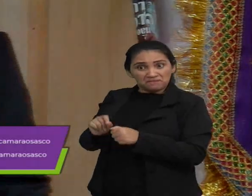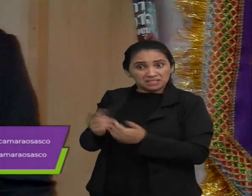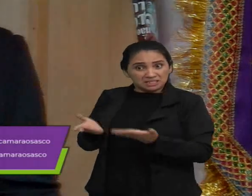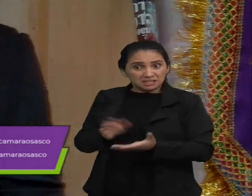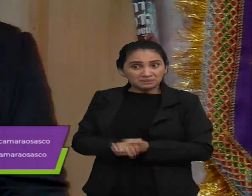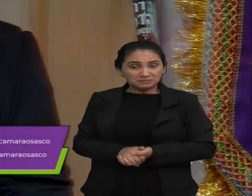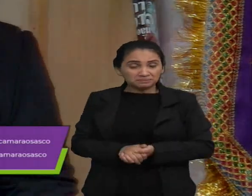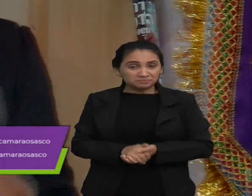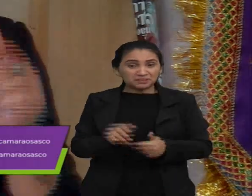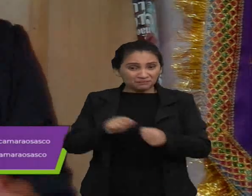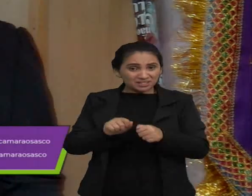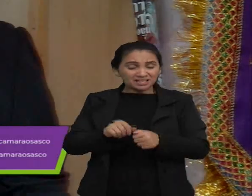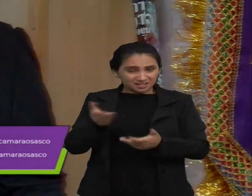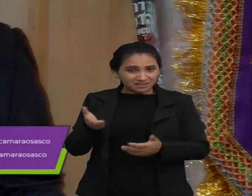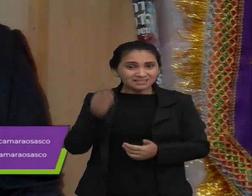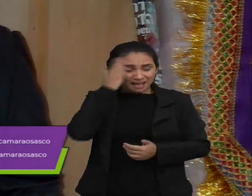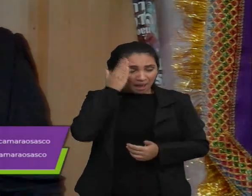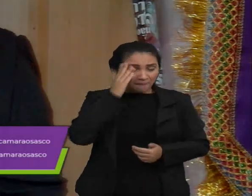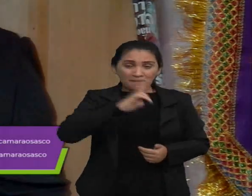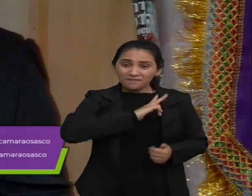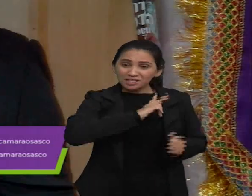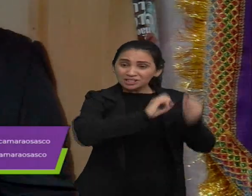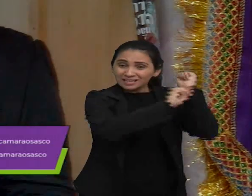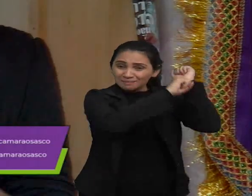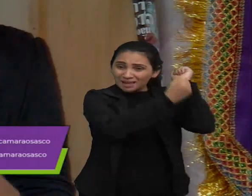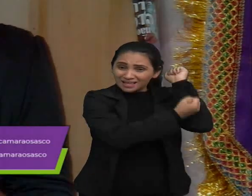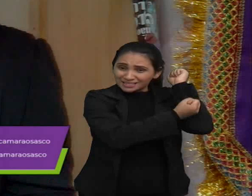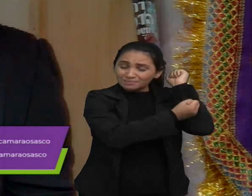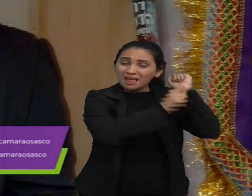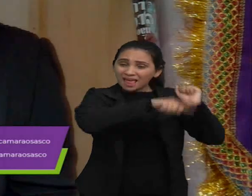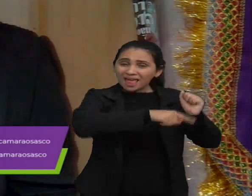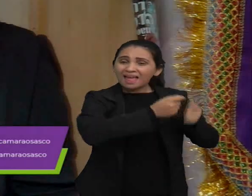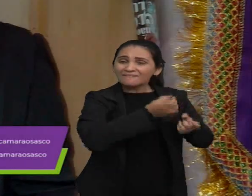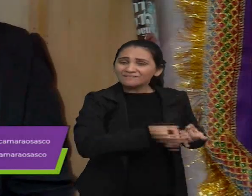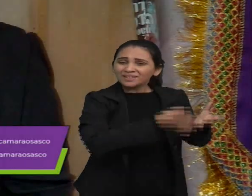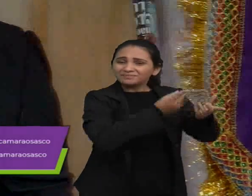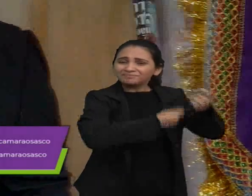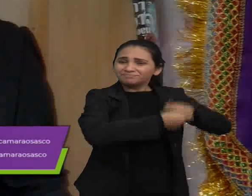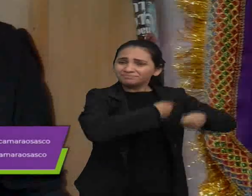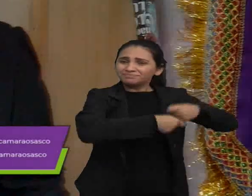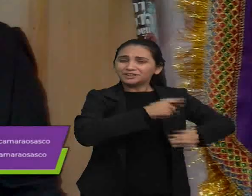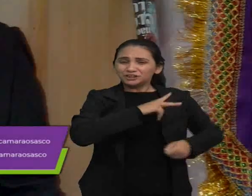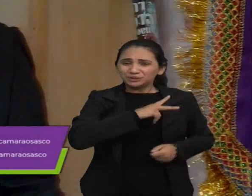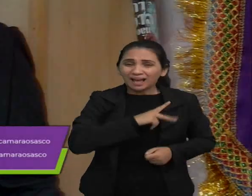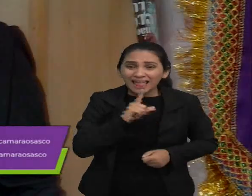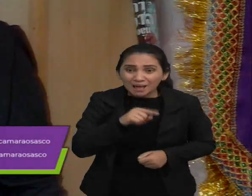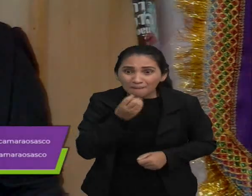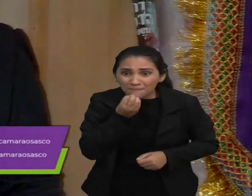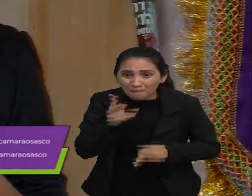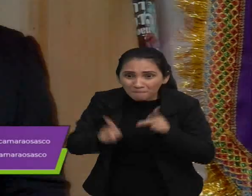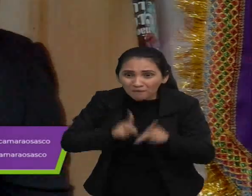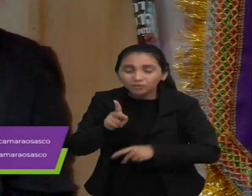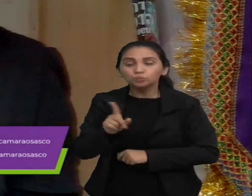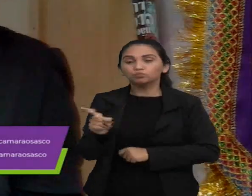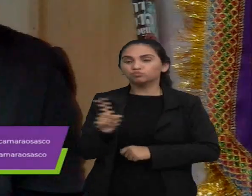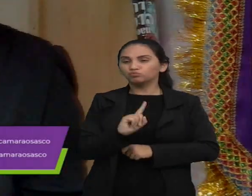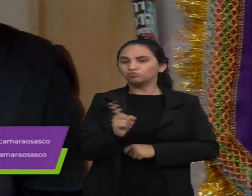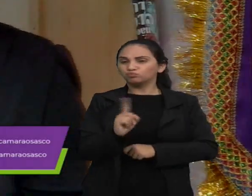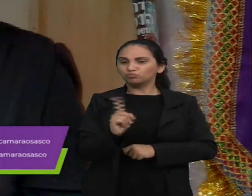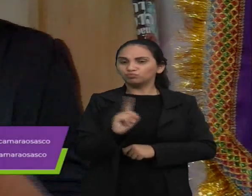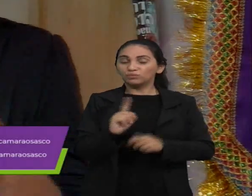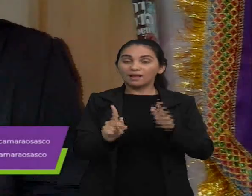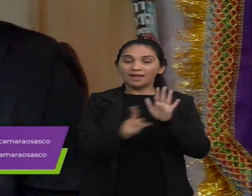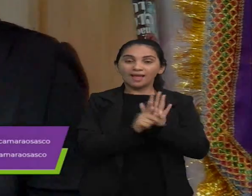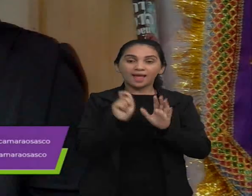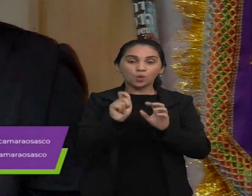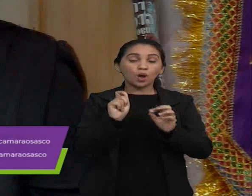cumprindo e a gente sabe que a privatização ela não é um projeto para o povo a gente sabe que é um projeto